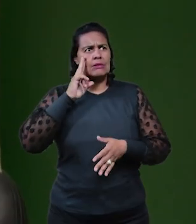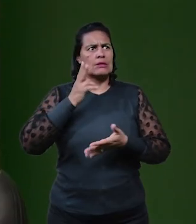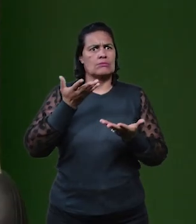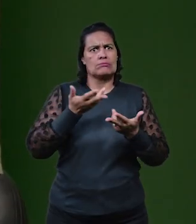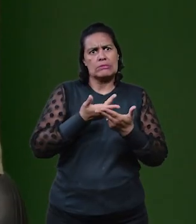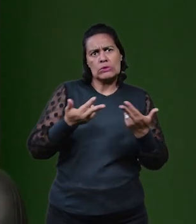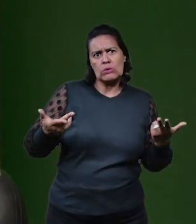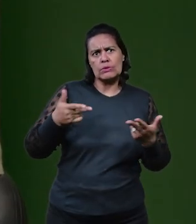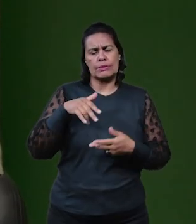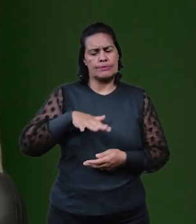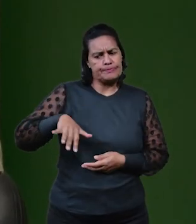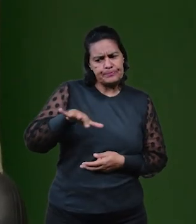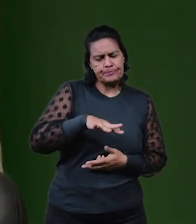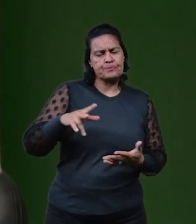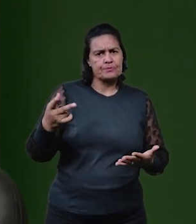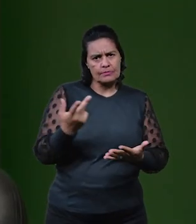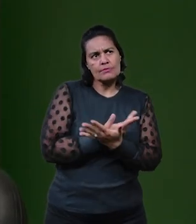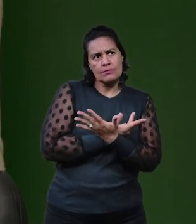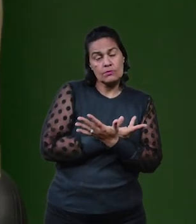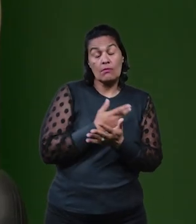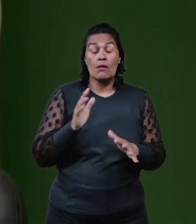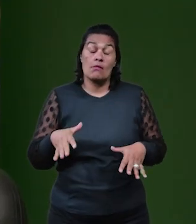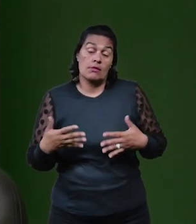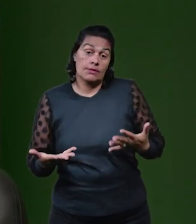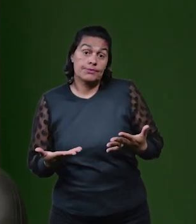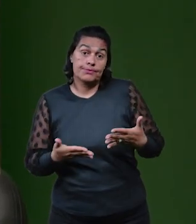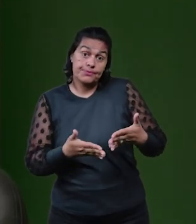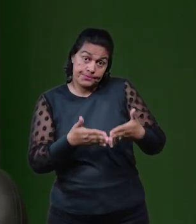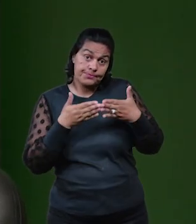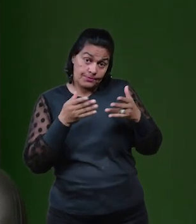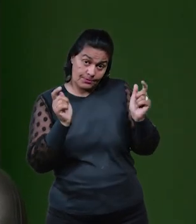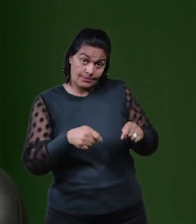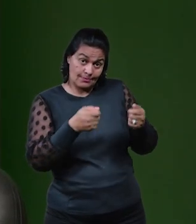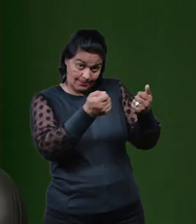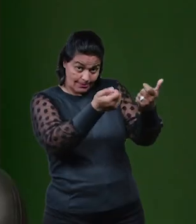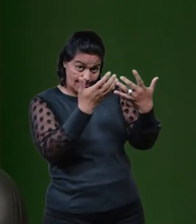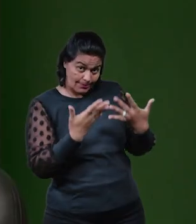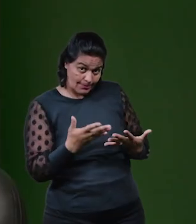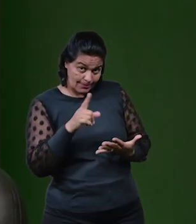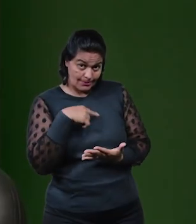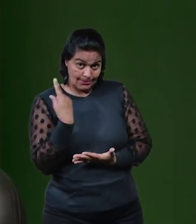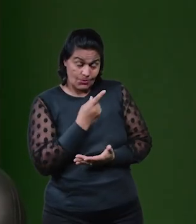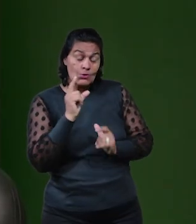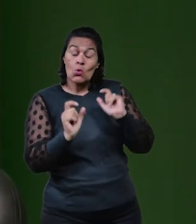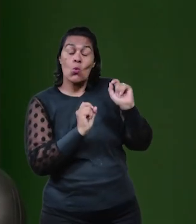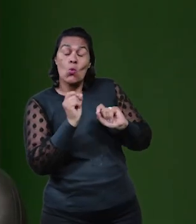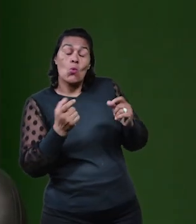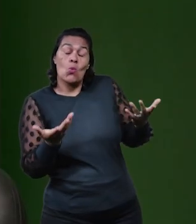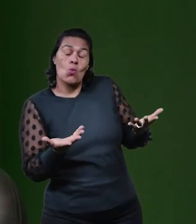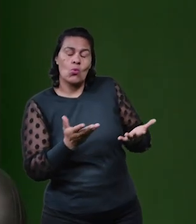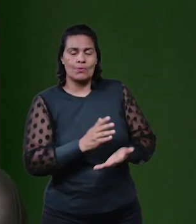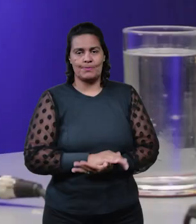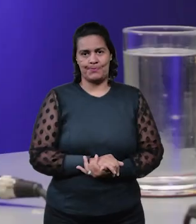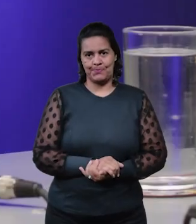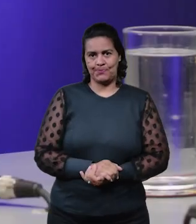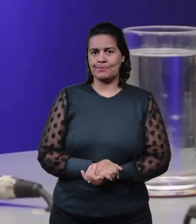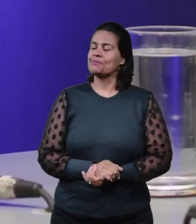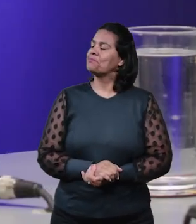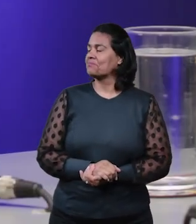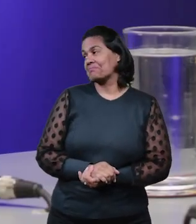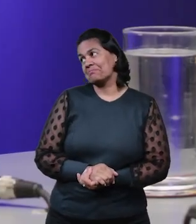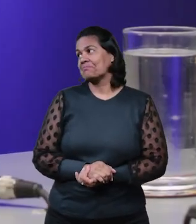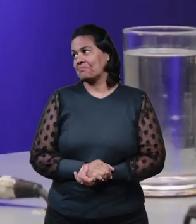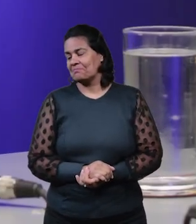com essa parte, né? E eu queria ouvir de você, assim, quais foram os seus princípios, assim. Minha história com